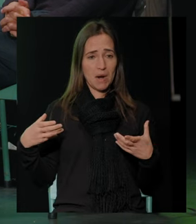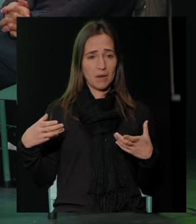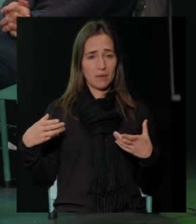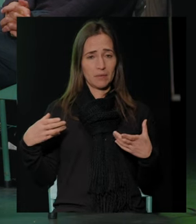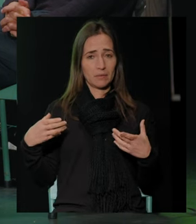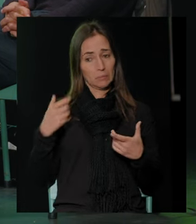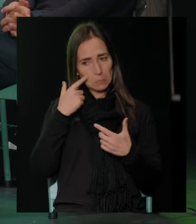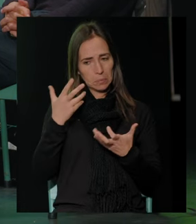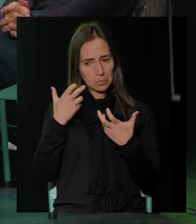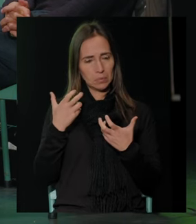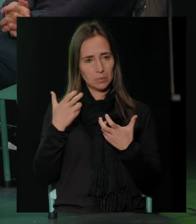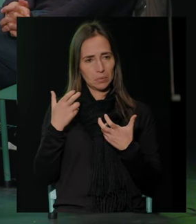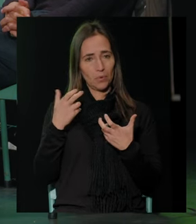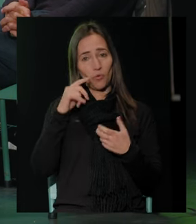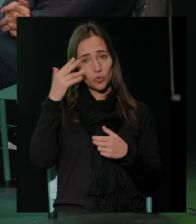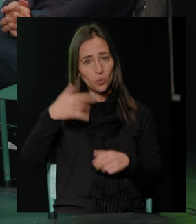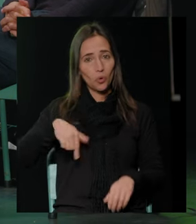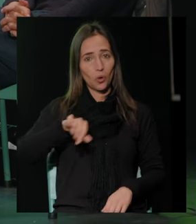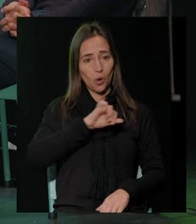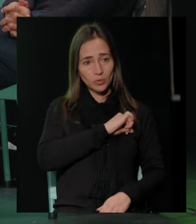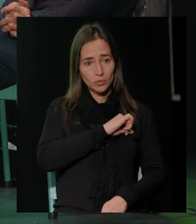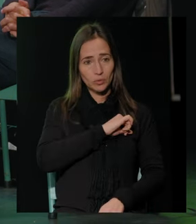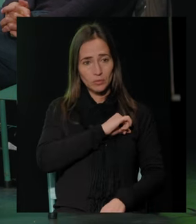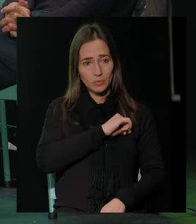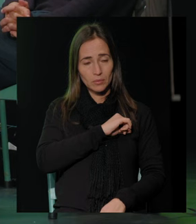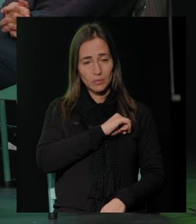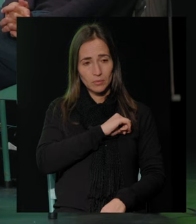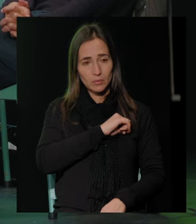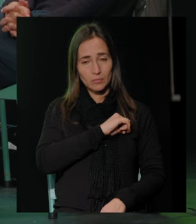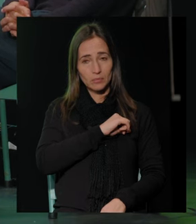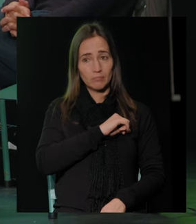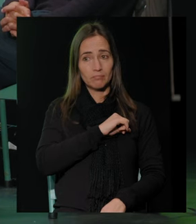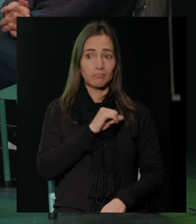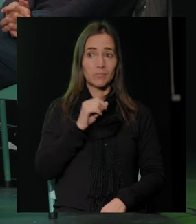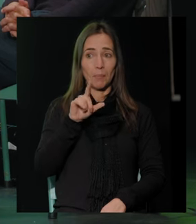próprios impactantes no nosso futuro, portanto, até para garantir as liberdades dos futuros.